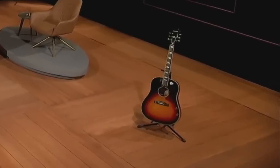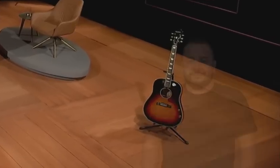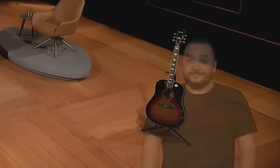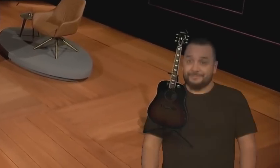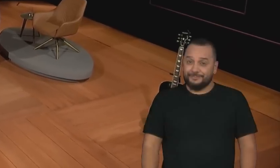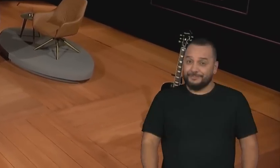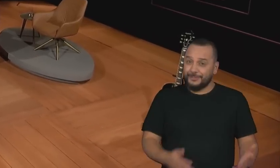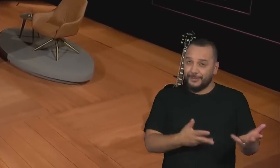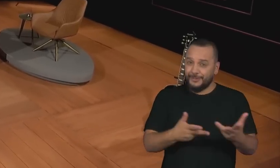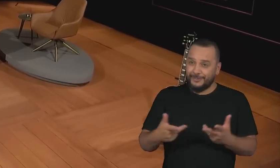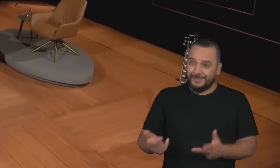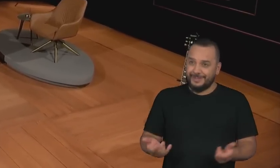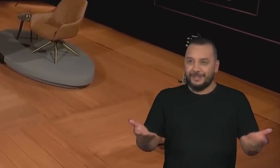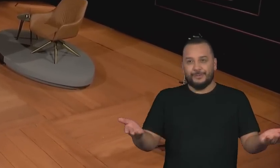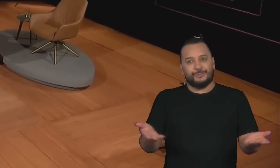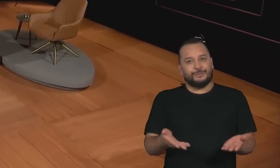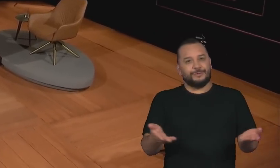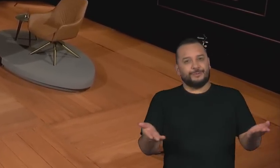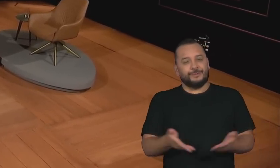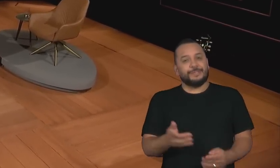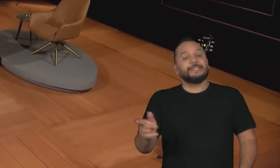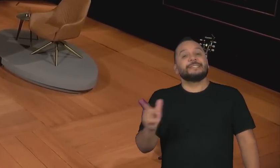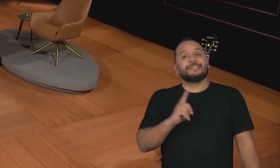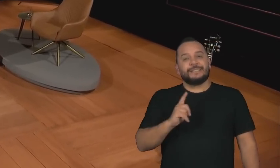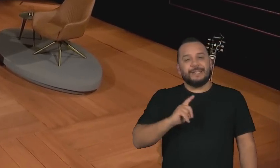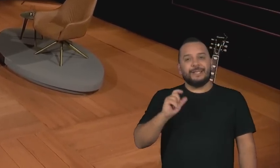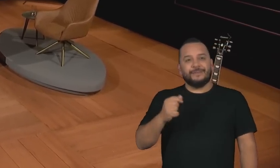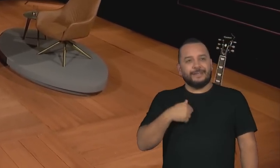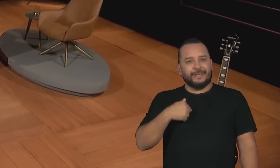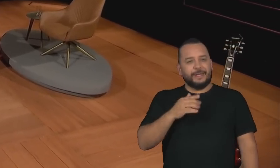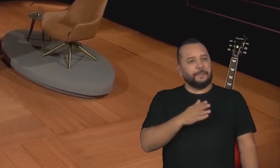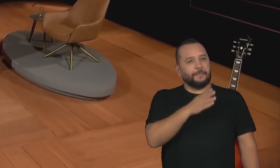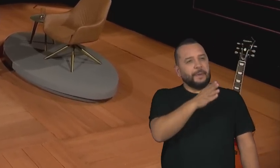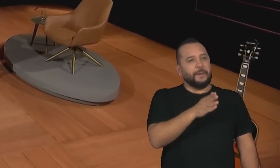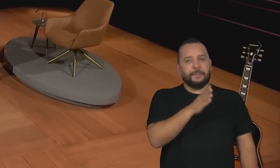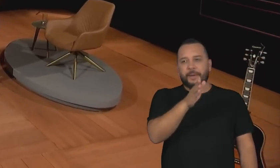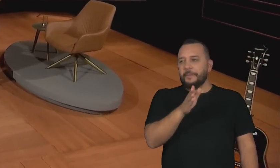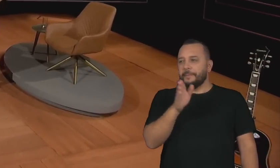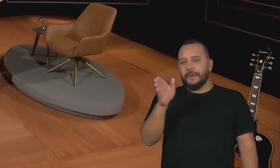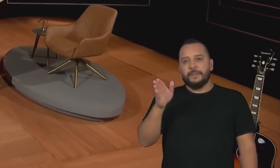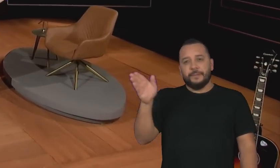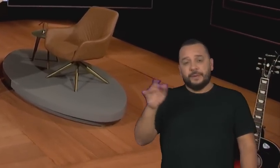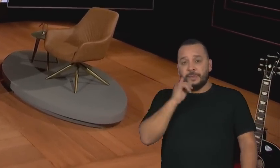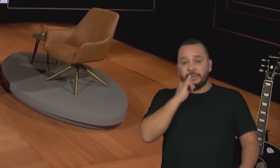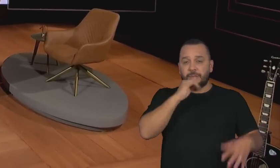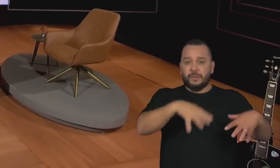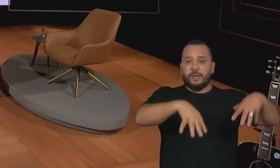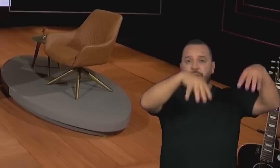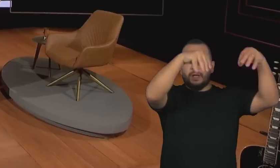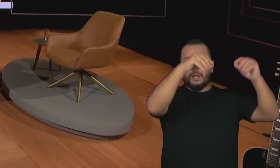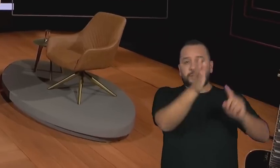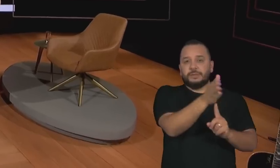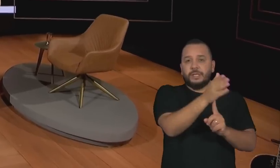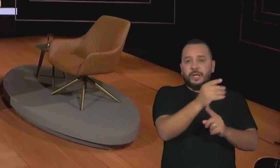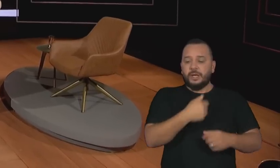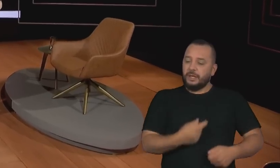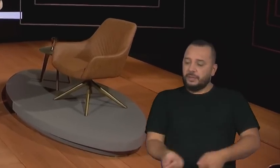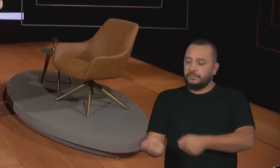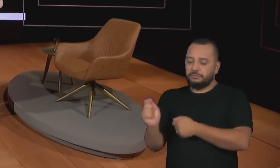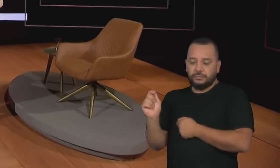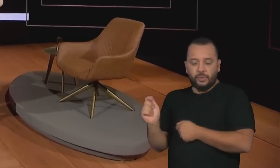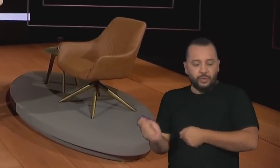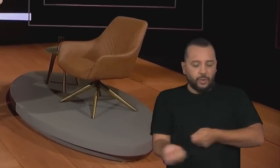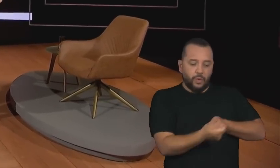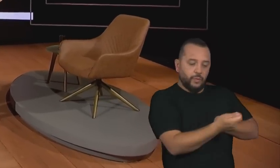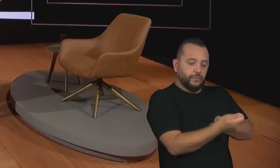O nosso convidado de hoje transita com igual desenvoltura, seja num castelo com campo de golfe e tudo, como